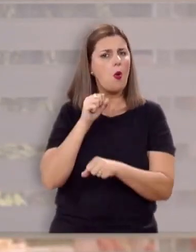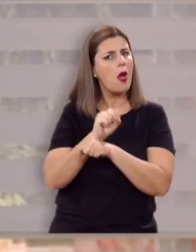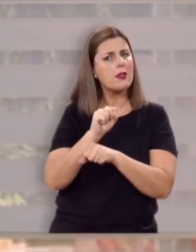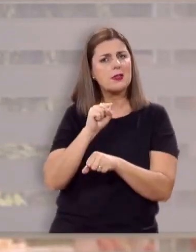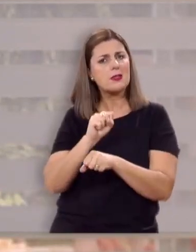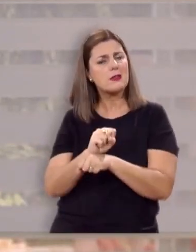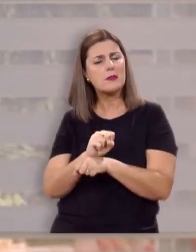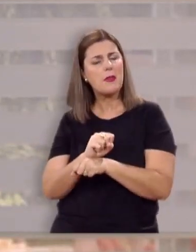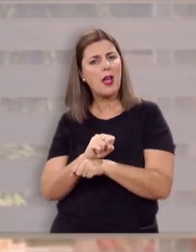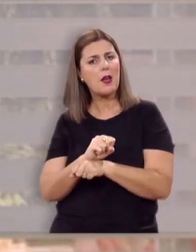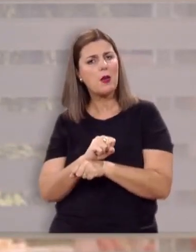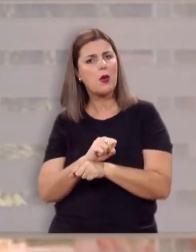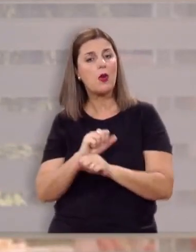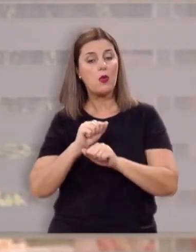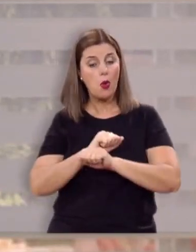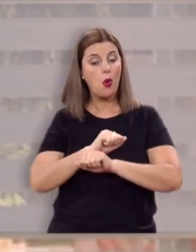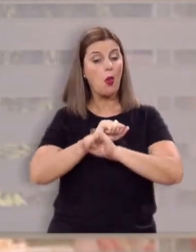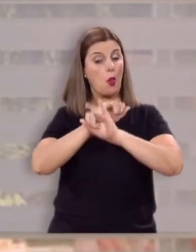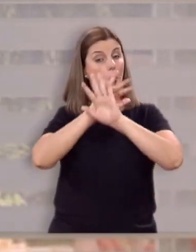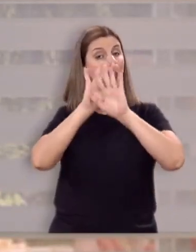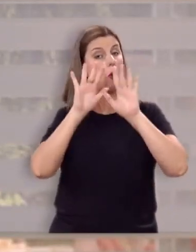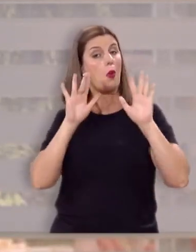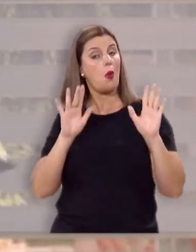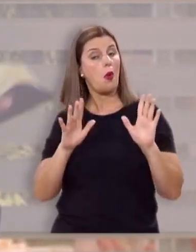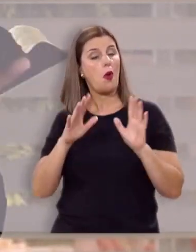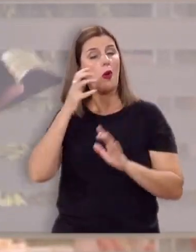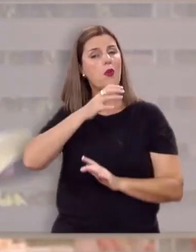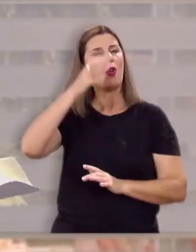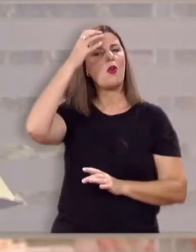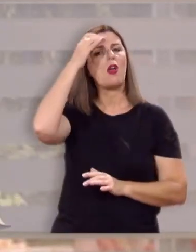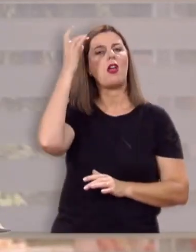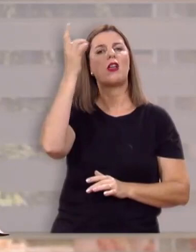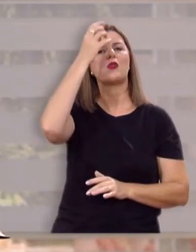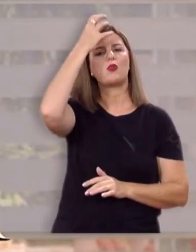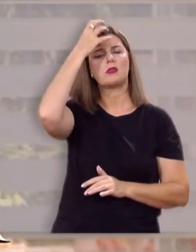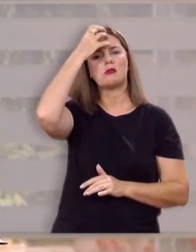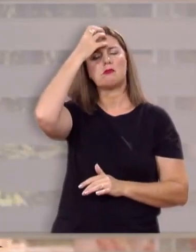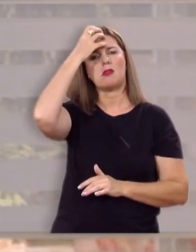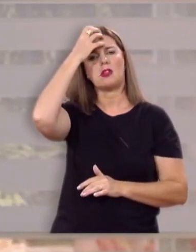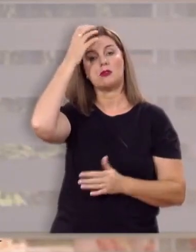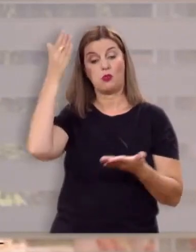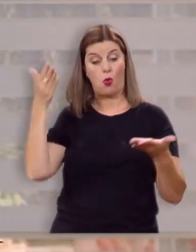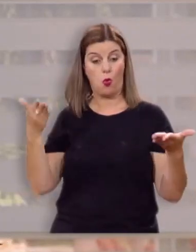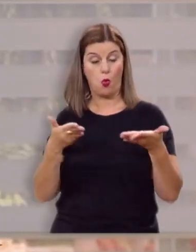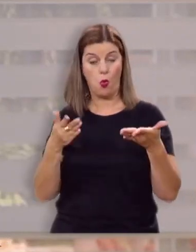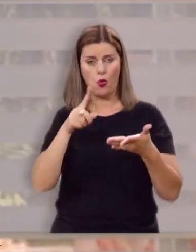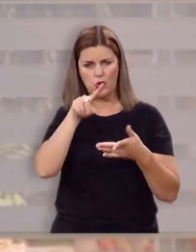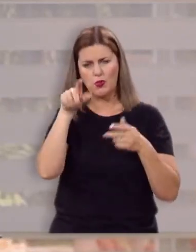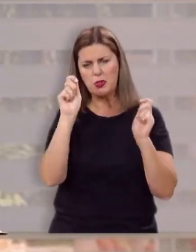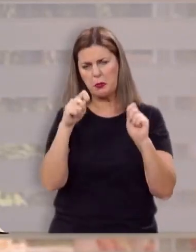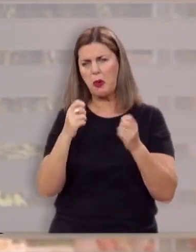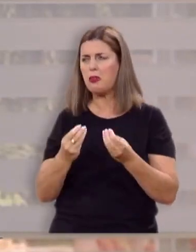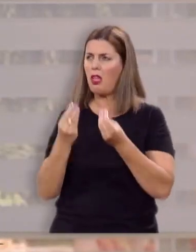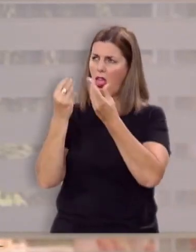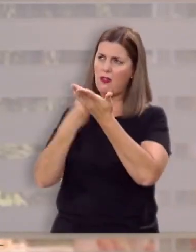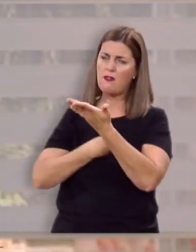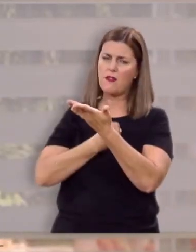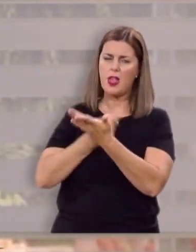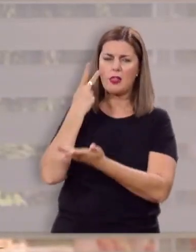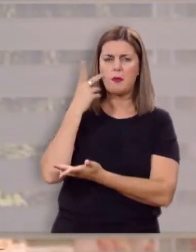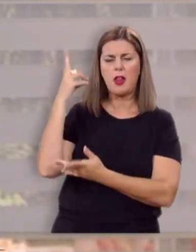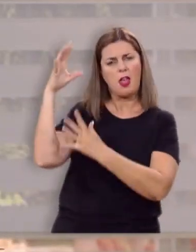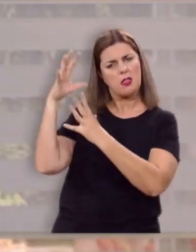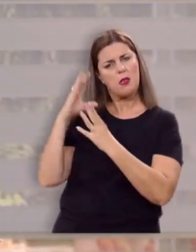repentinamente, inesperadamente, inescapavelmente, gloriosamente. Ele é o Rei dos reis. E hoje você pode entregar sua vida a